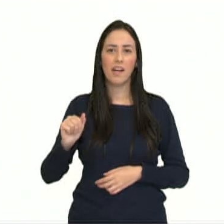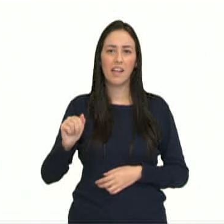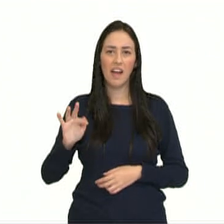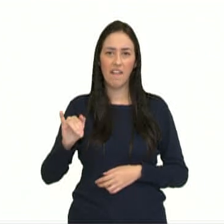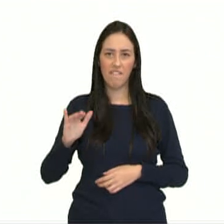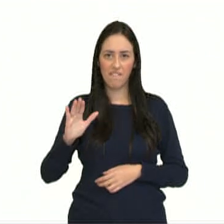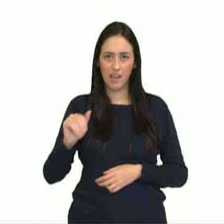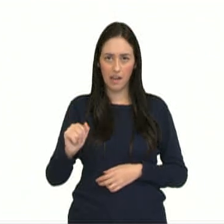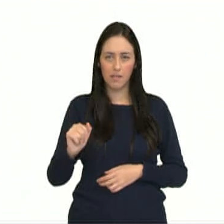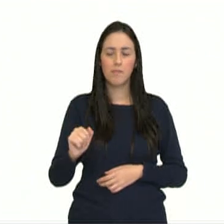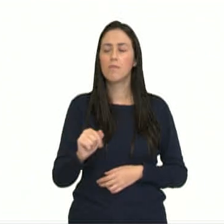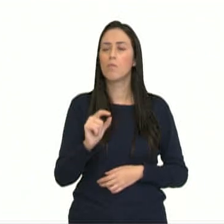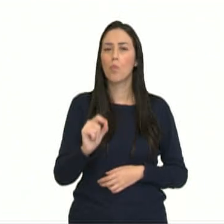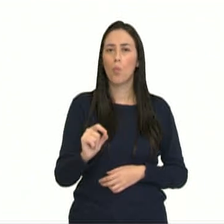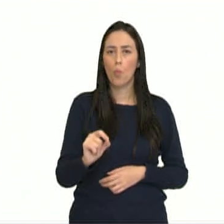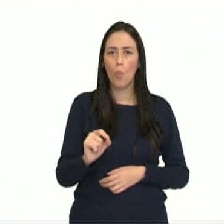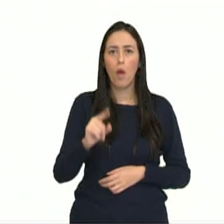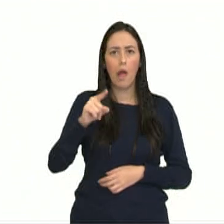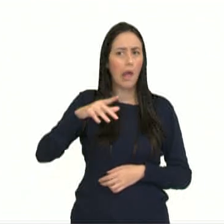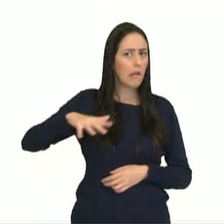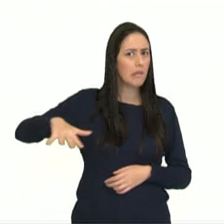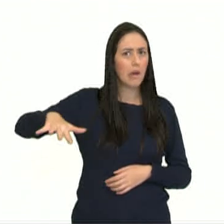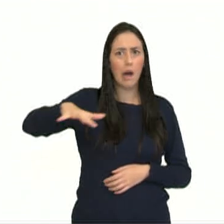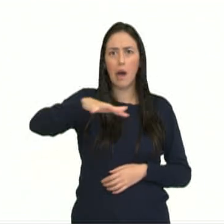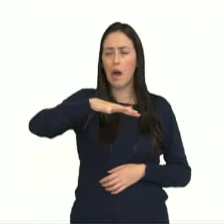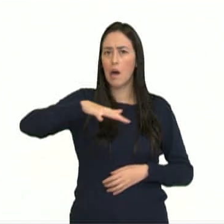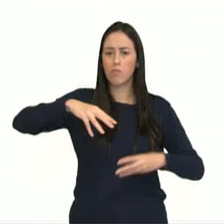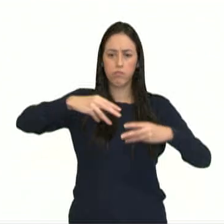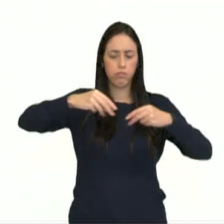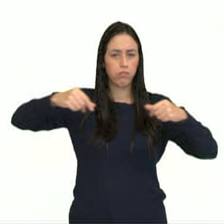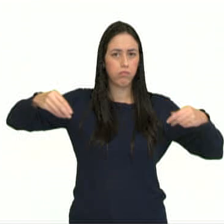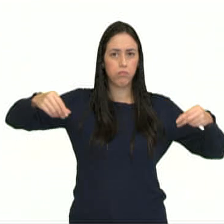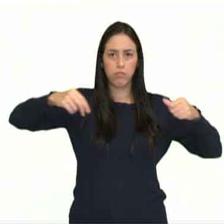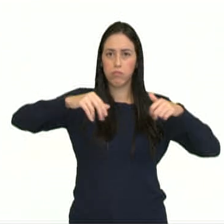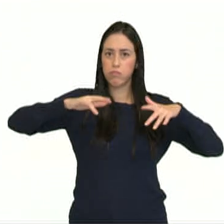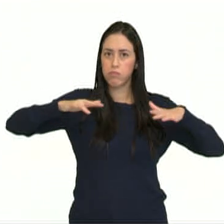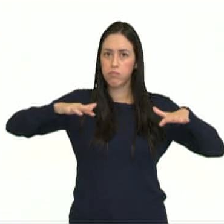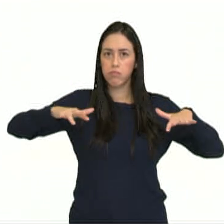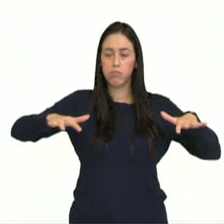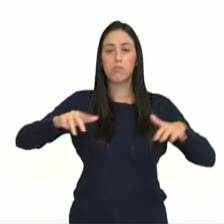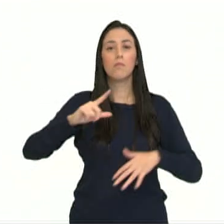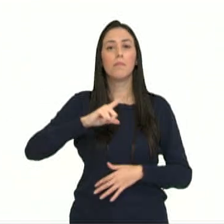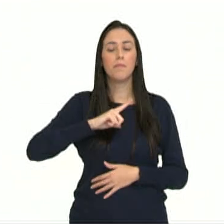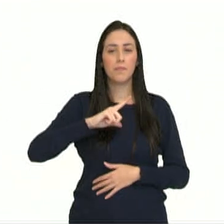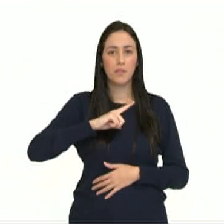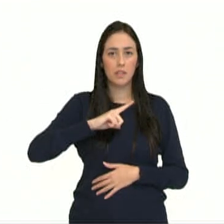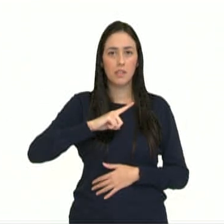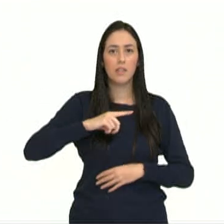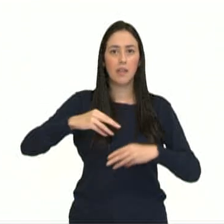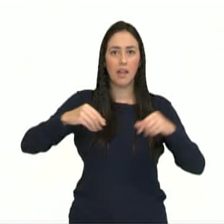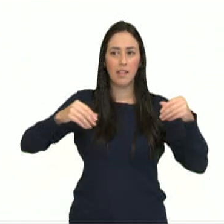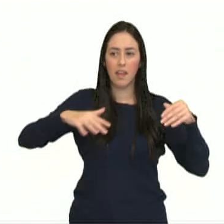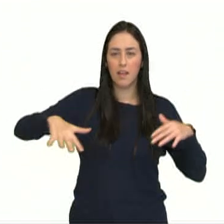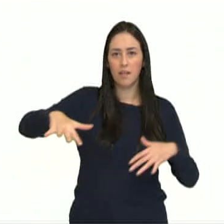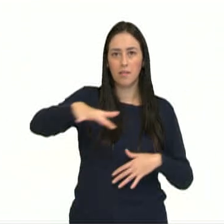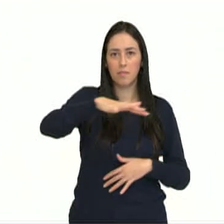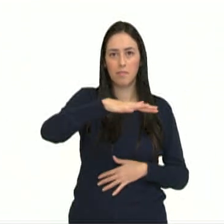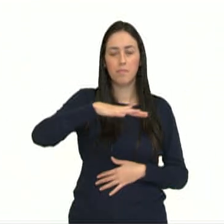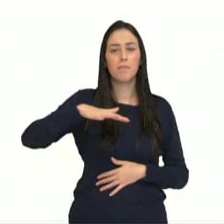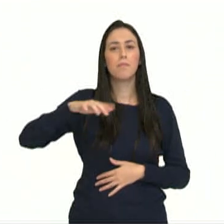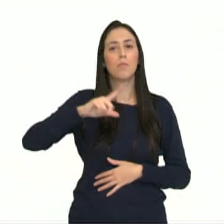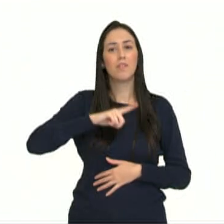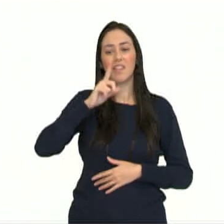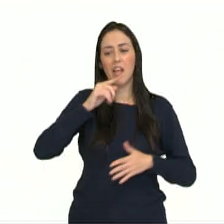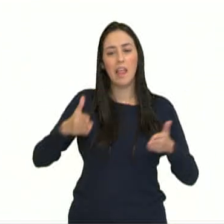bacia hidrográfica, que é uma área de grande superfície formada por um conjunto de terras por onde corre o rio principal e